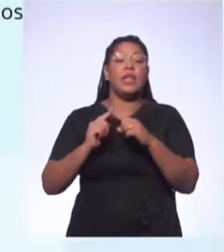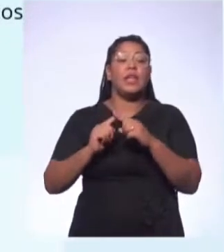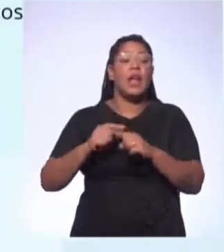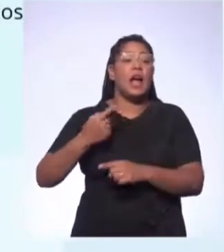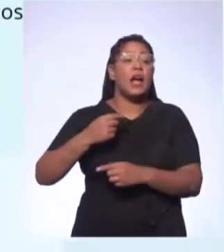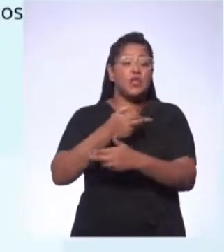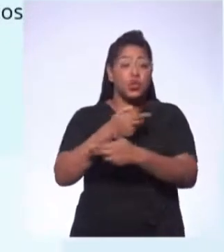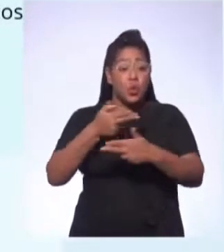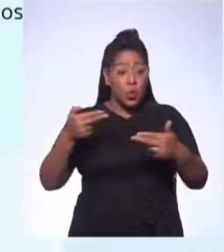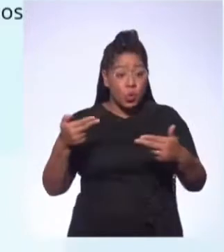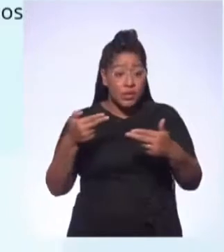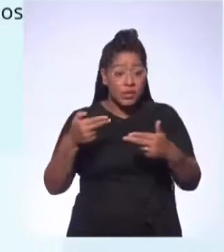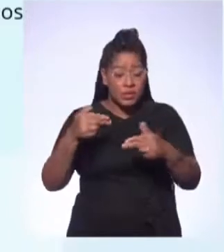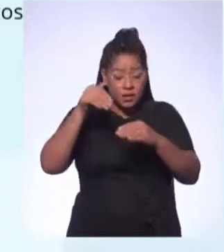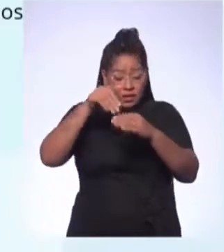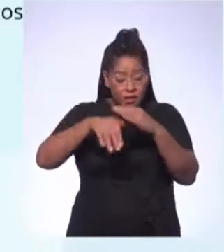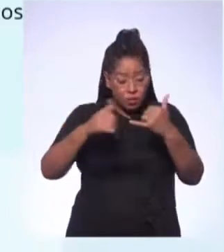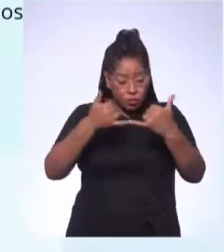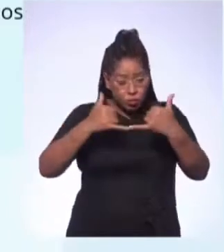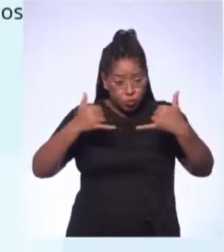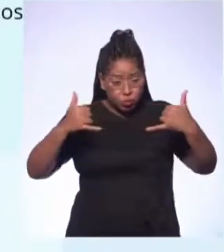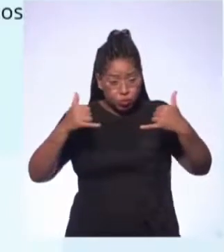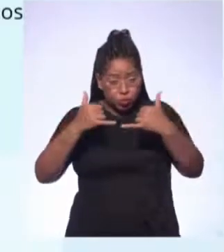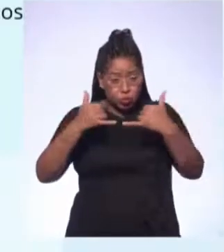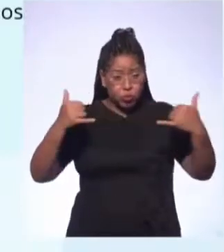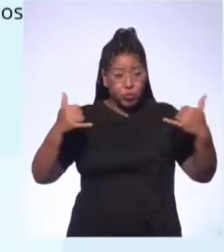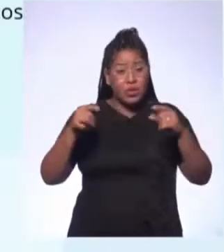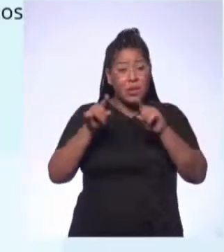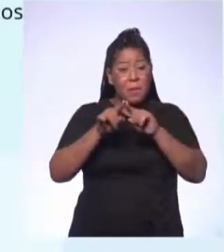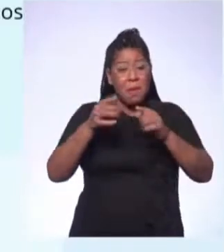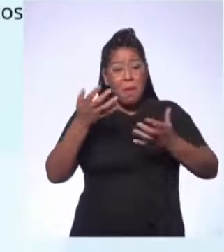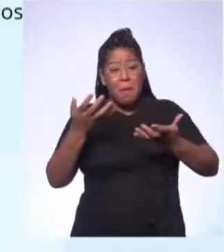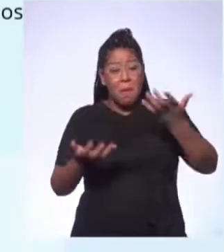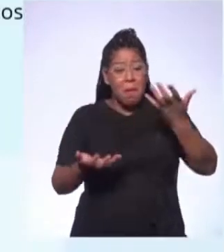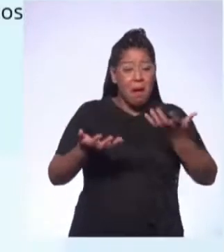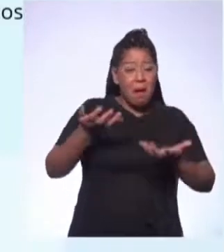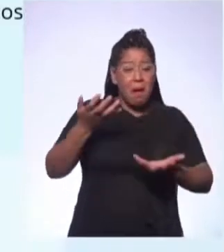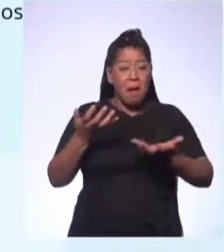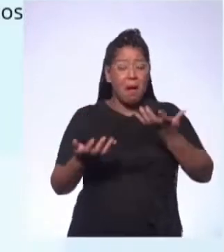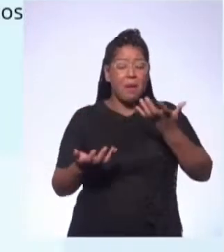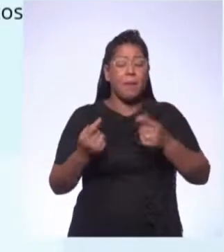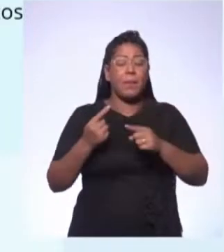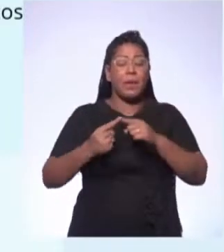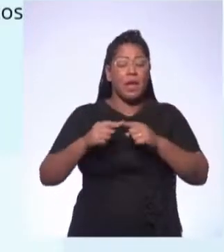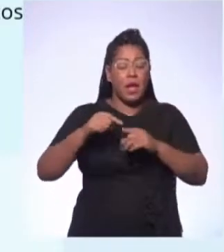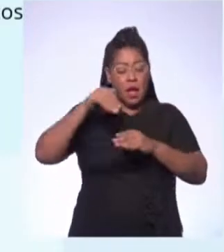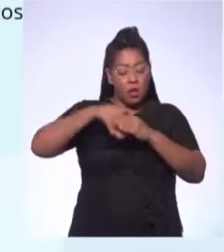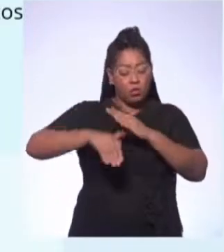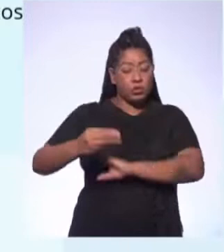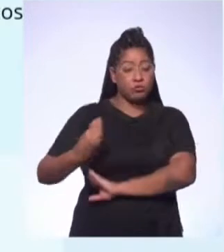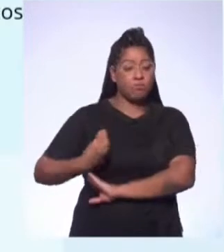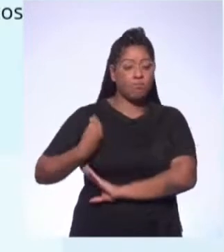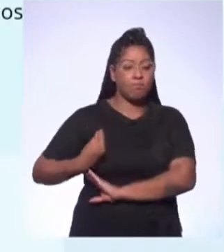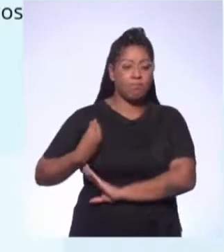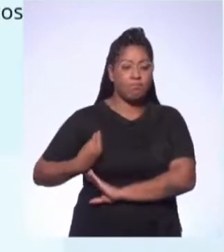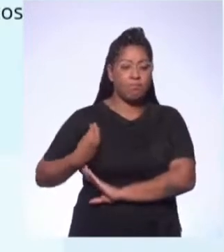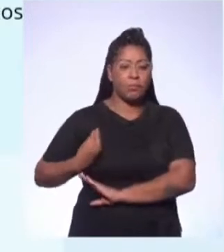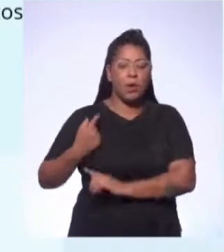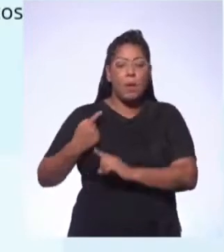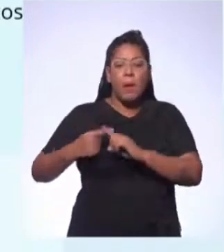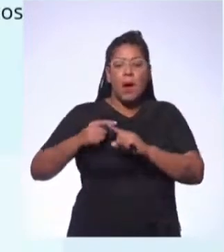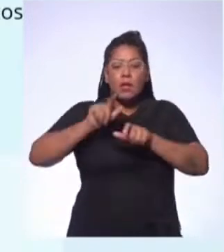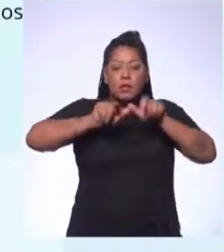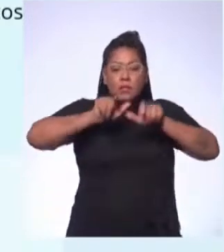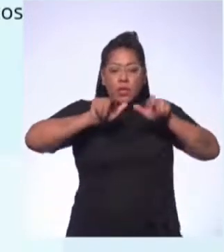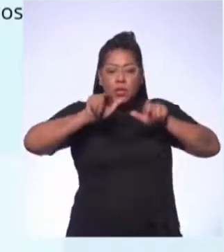substâncias ou energia no ambiente provocando um desequilíbrio ao meio em que vivemos. Os agentes da poluição normalmente